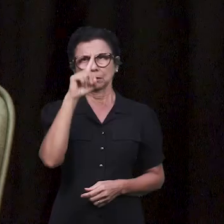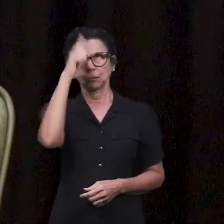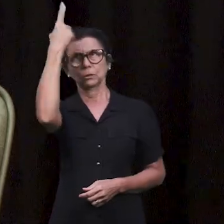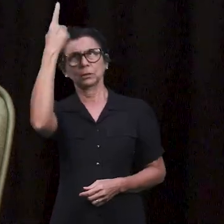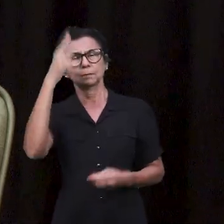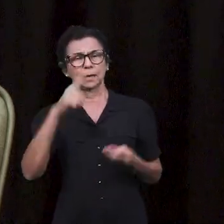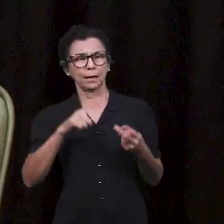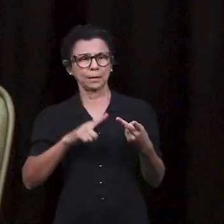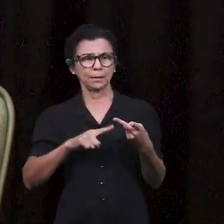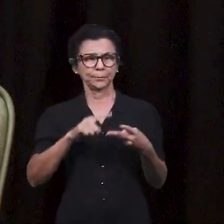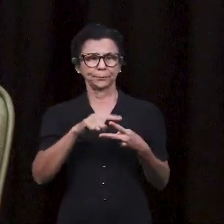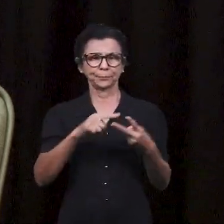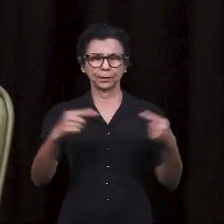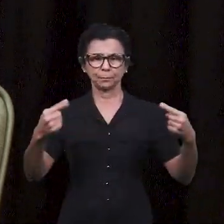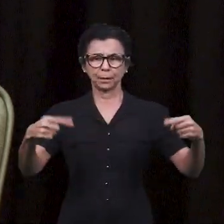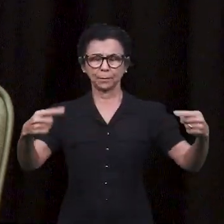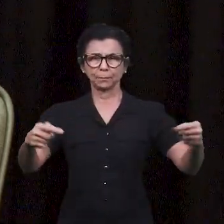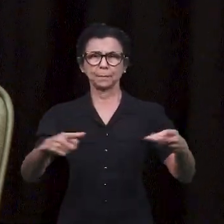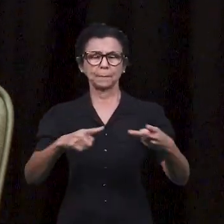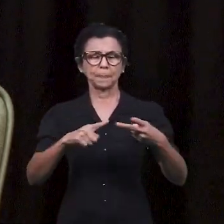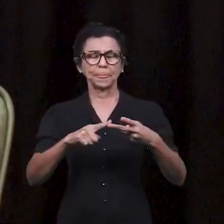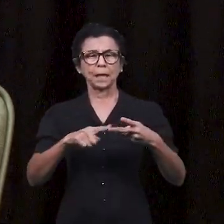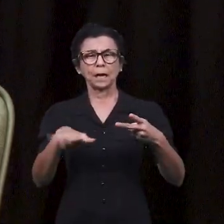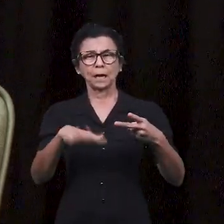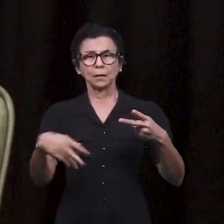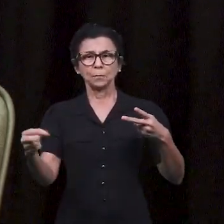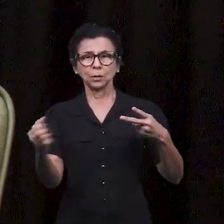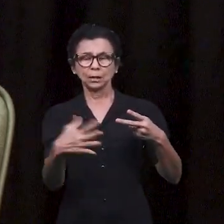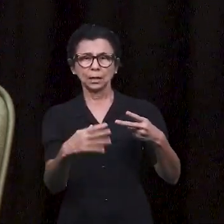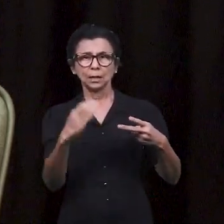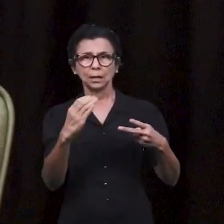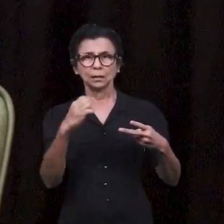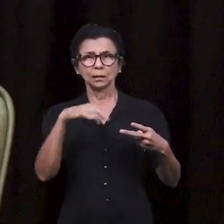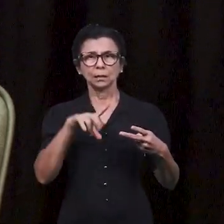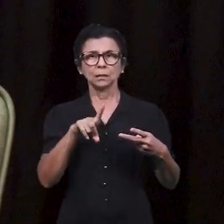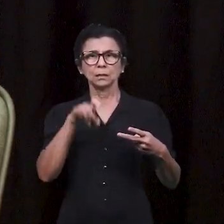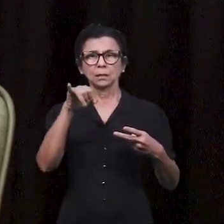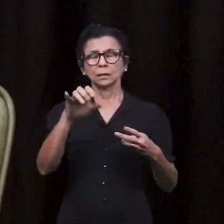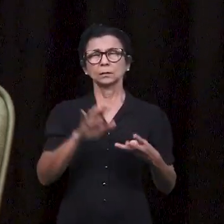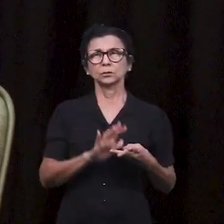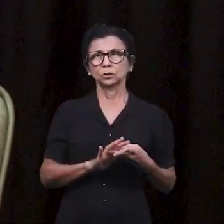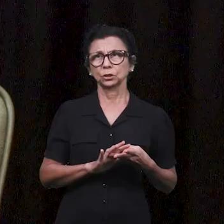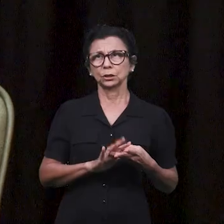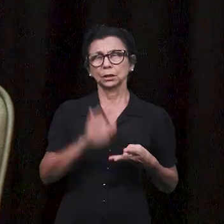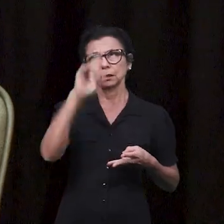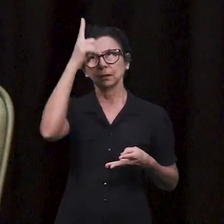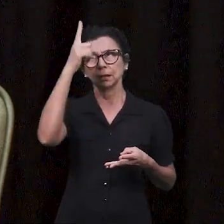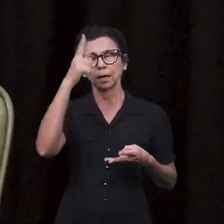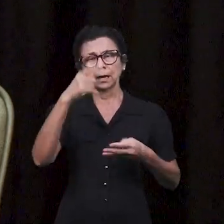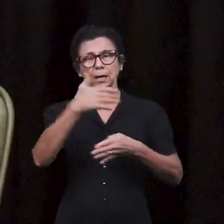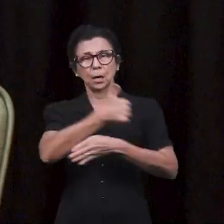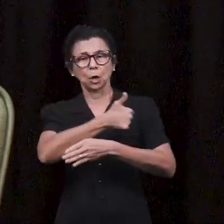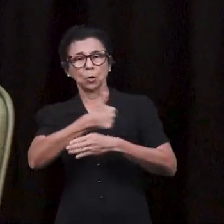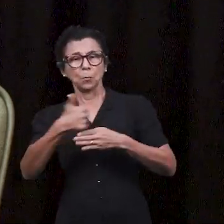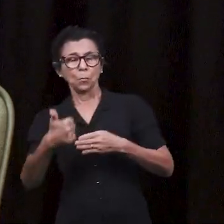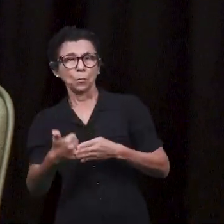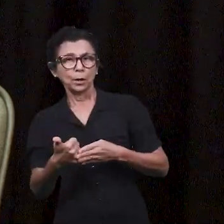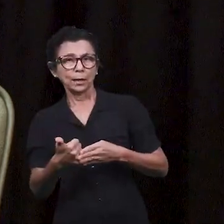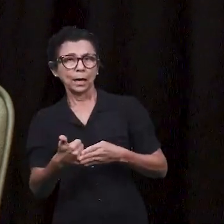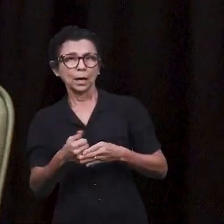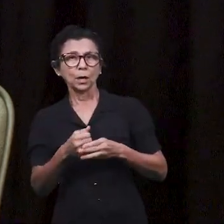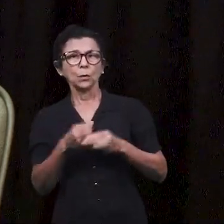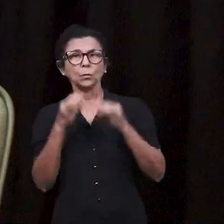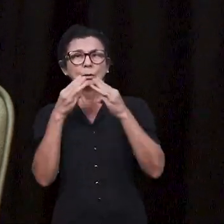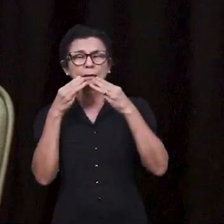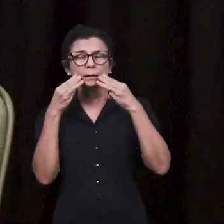verossimilhança. Se você trazer na era moderna, Kant fala do ser humano moral, Nietzsche fala que o super-homem ele